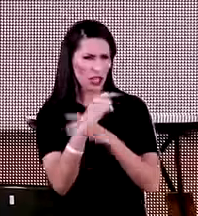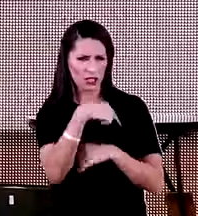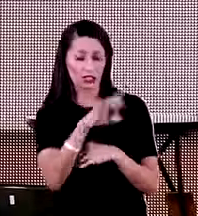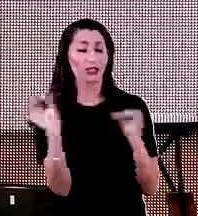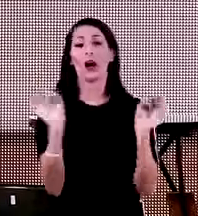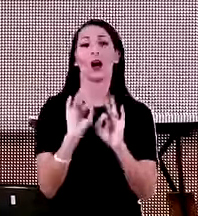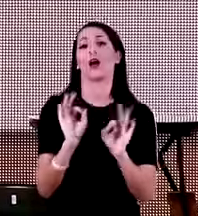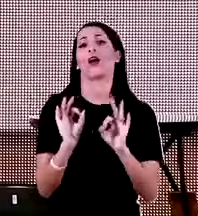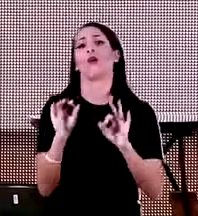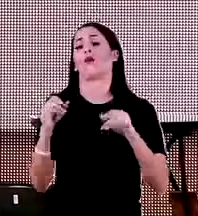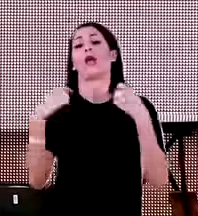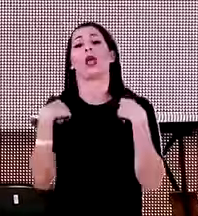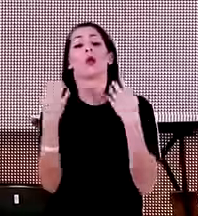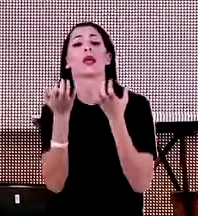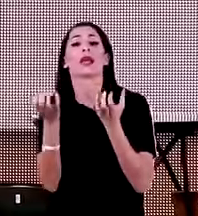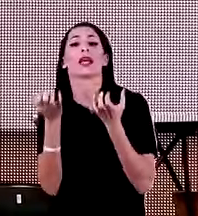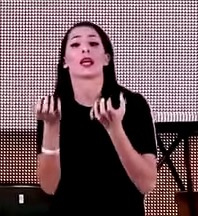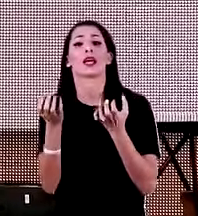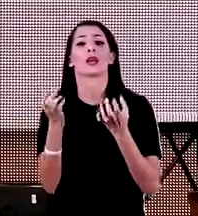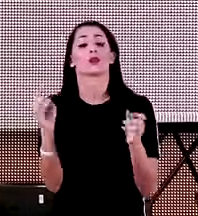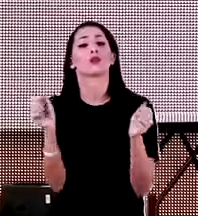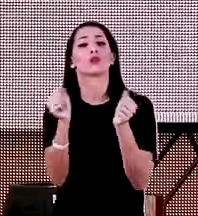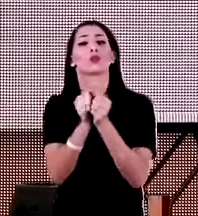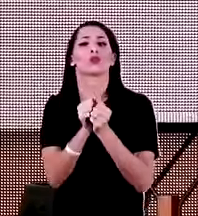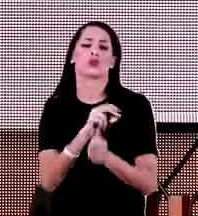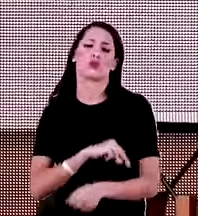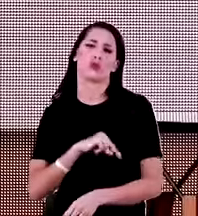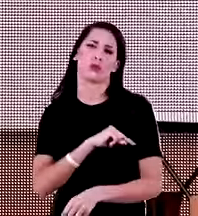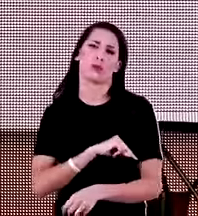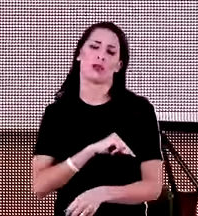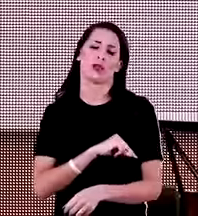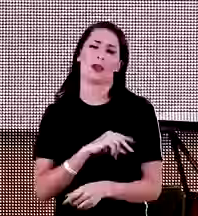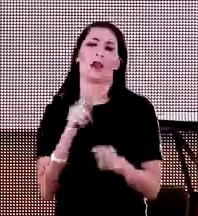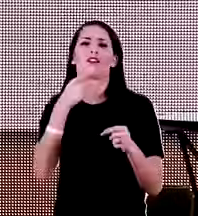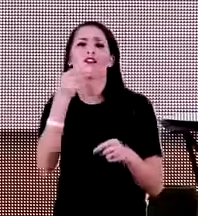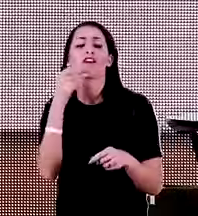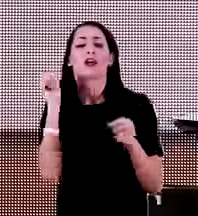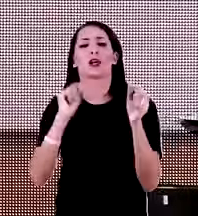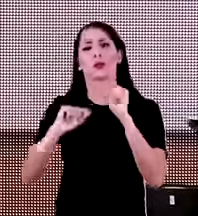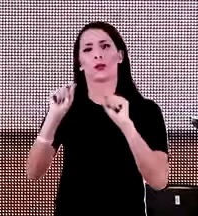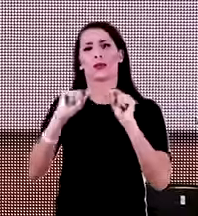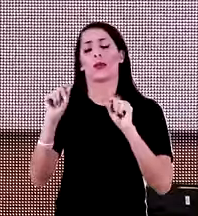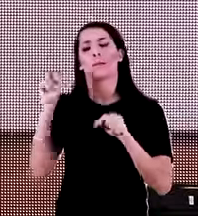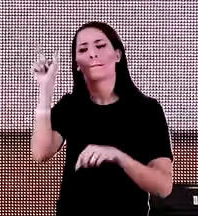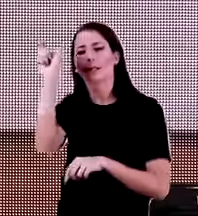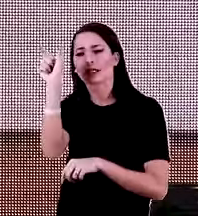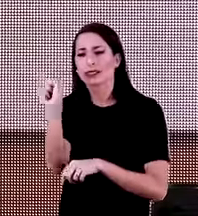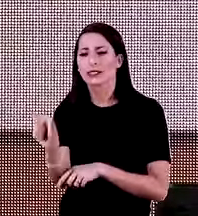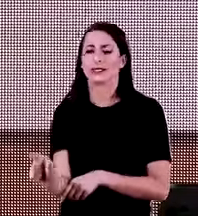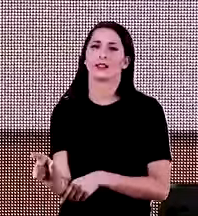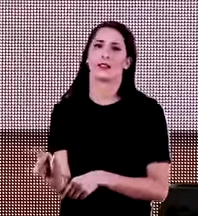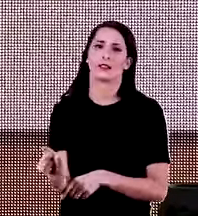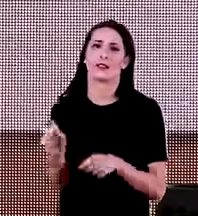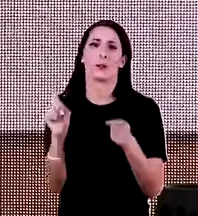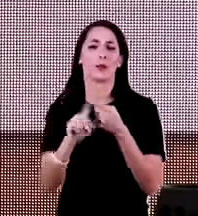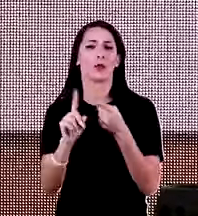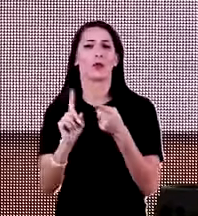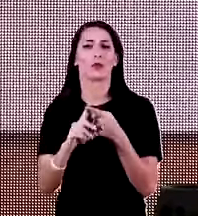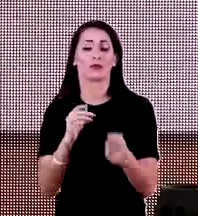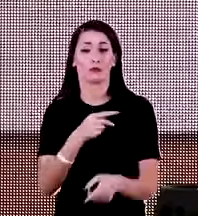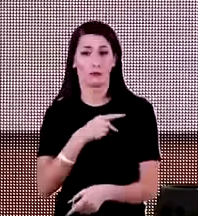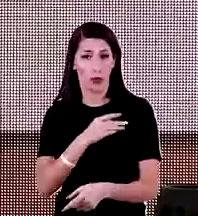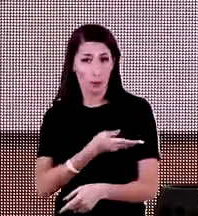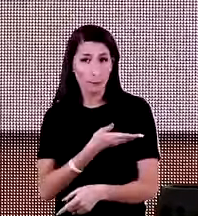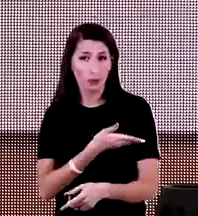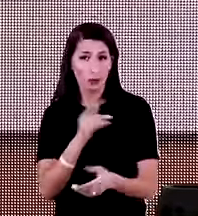Noemi está. Isso fala de presença. Presença, por quê? Porque o verdadeiro amigo, eles simplesmente estão